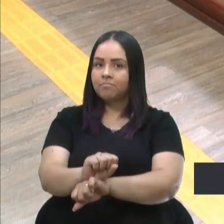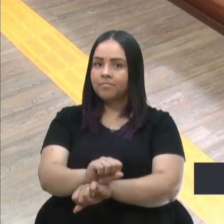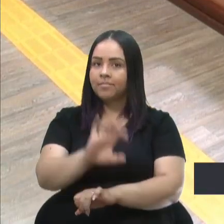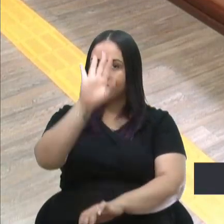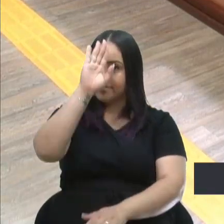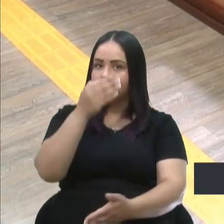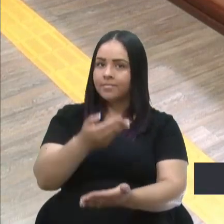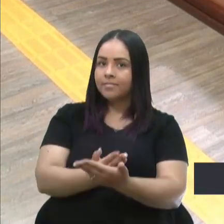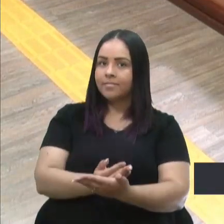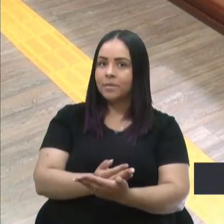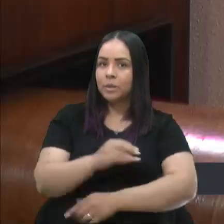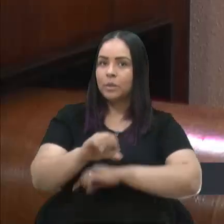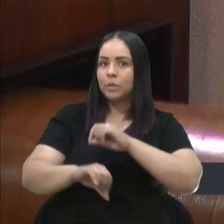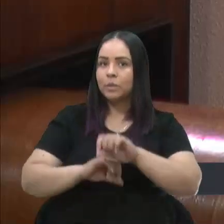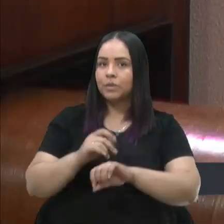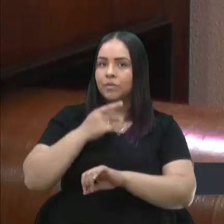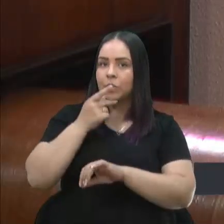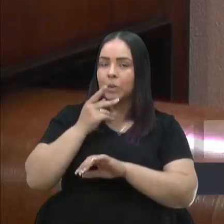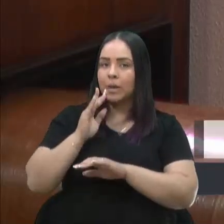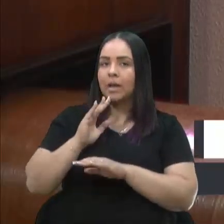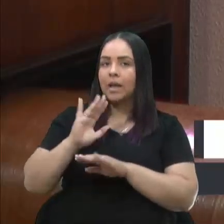nós pensamos.